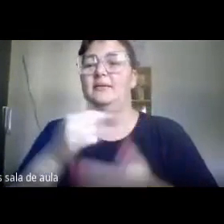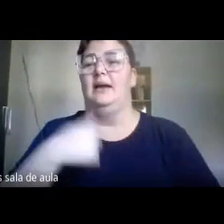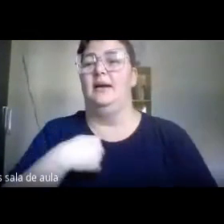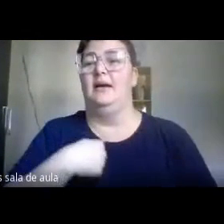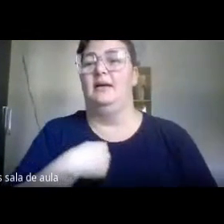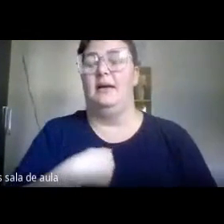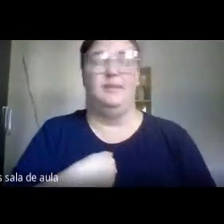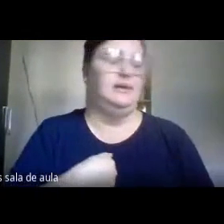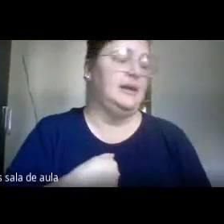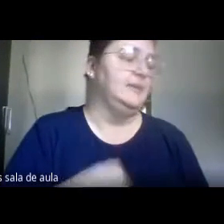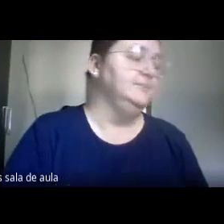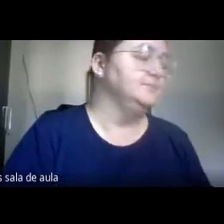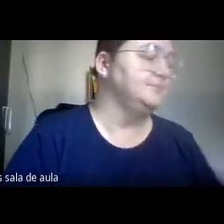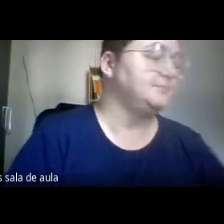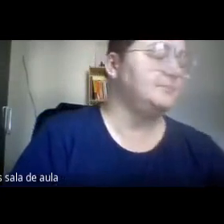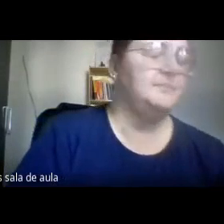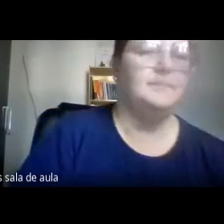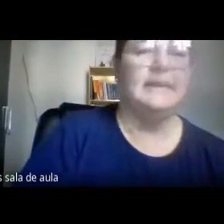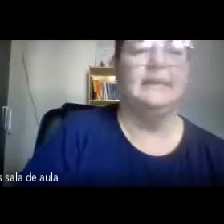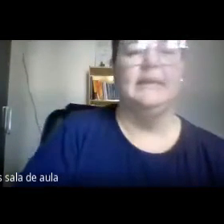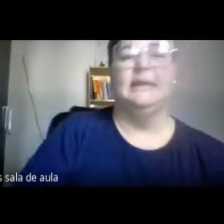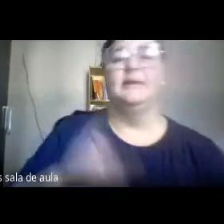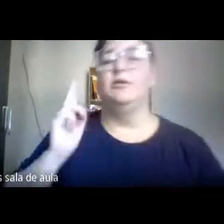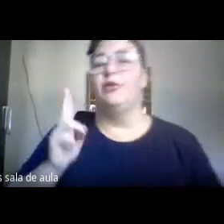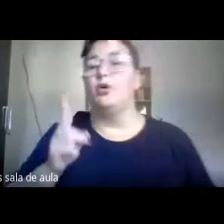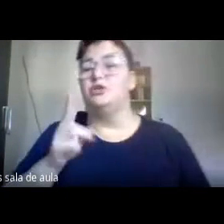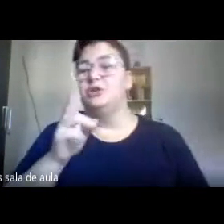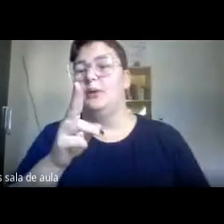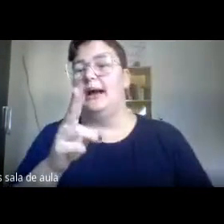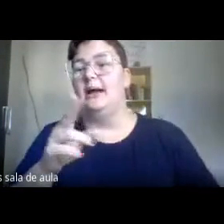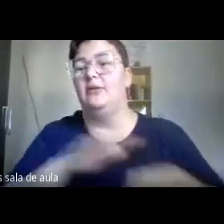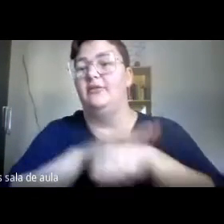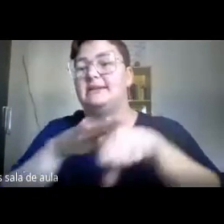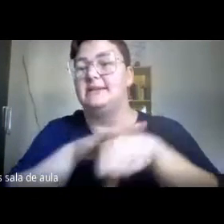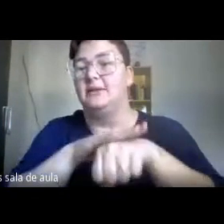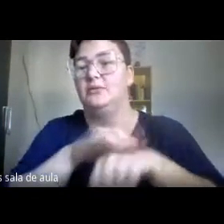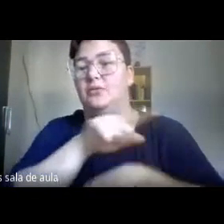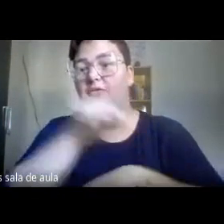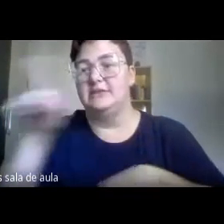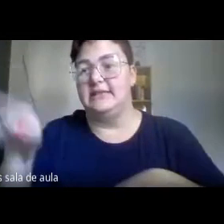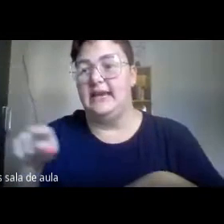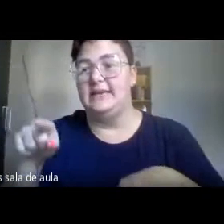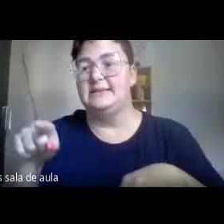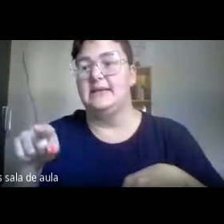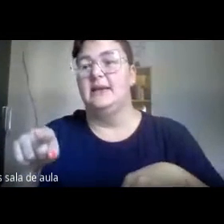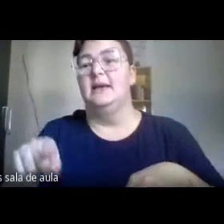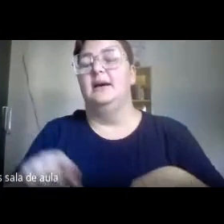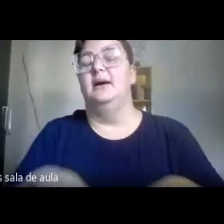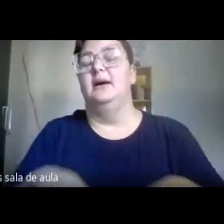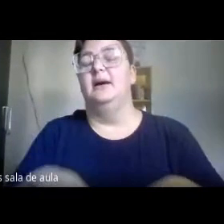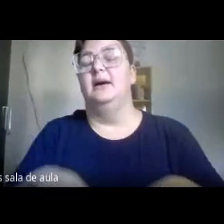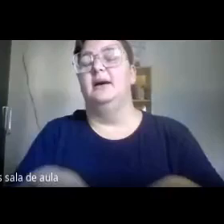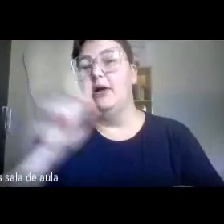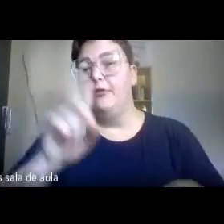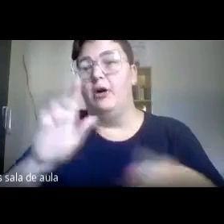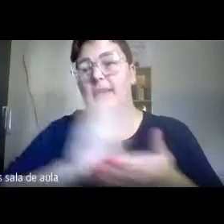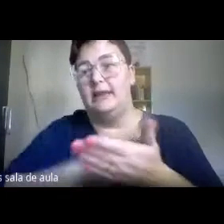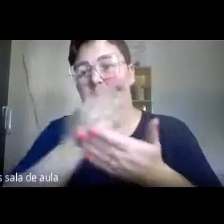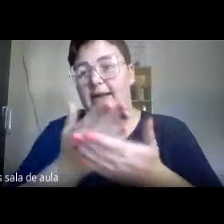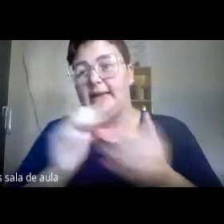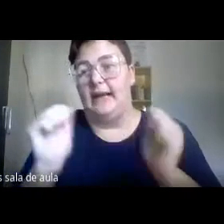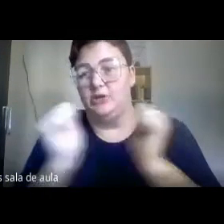interpretar a mim, né? Então, eu vou continuar conversando com vocês e não